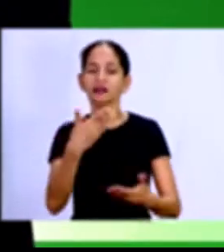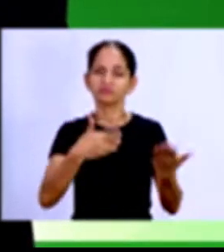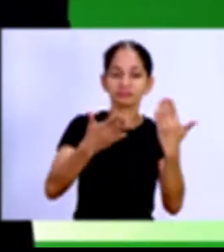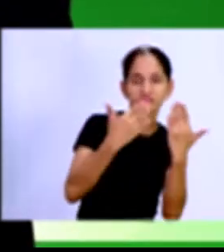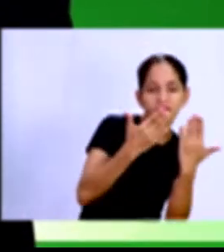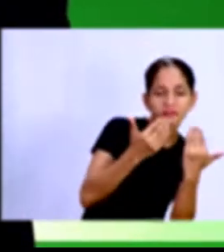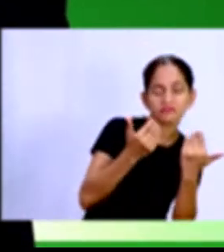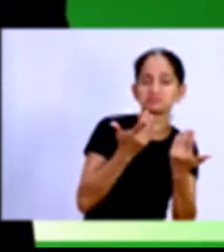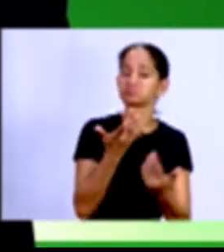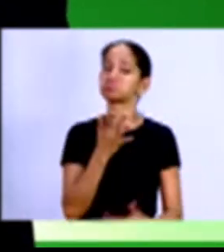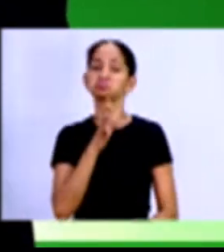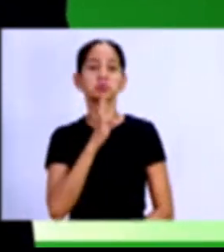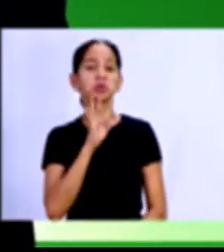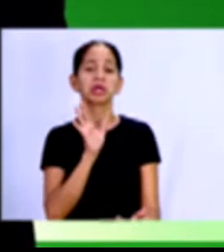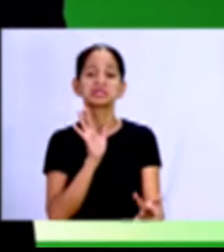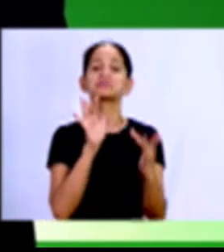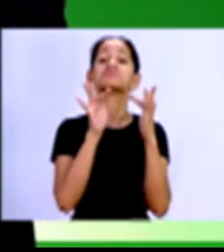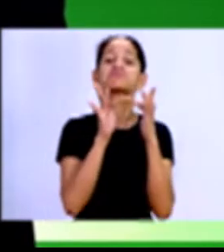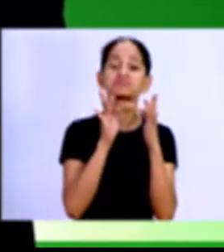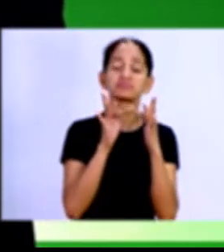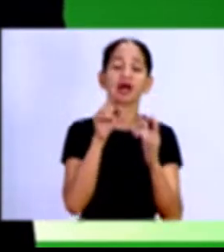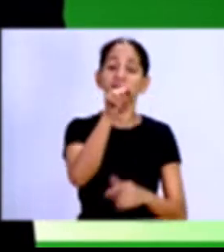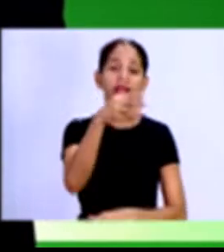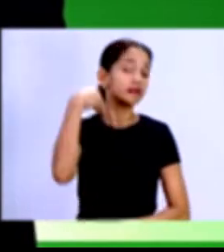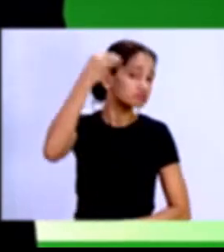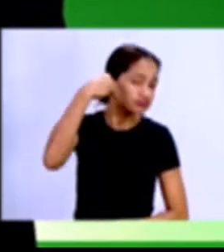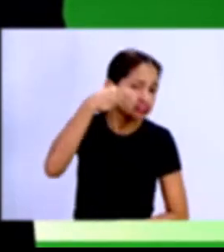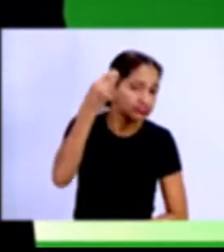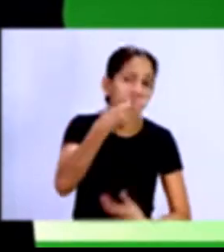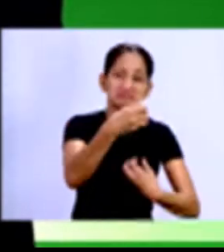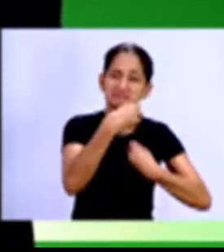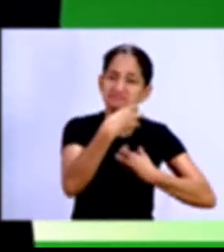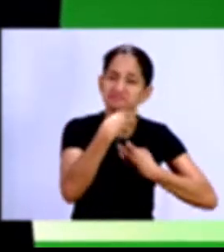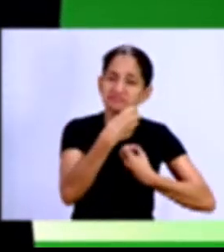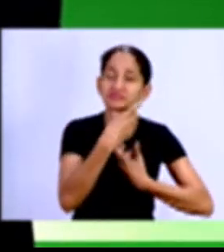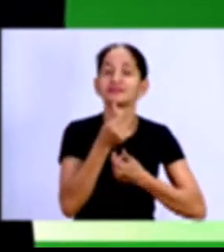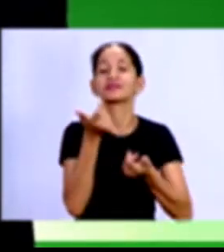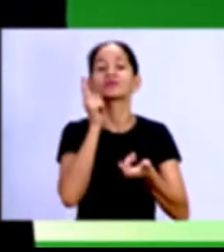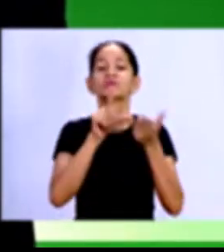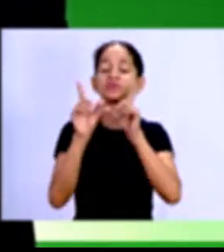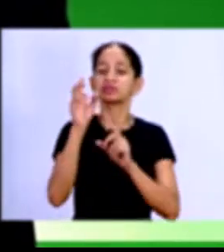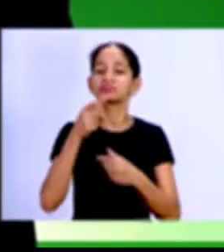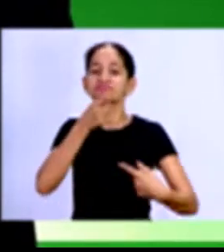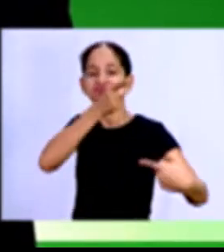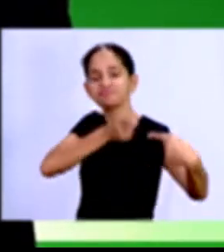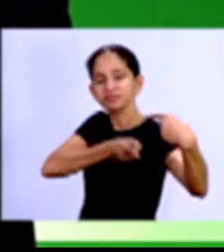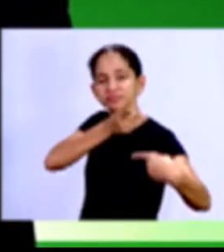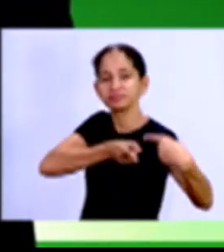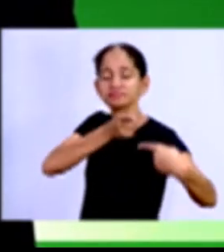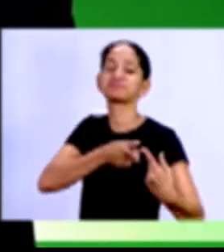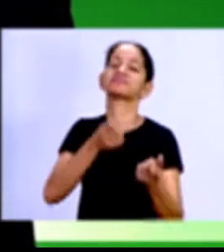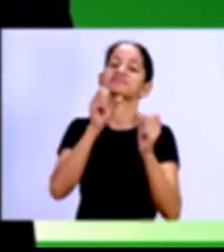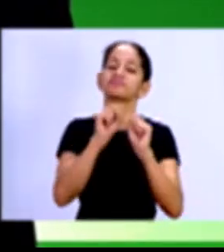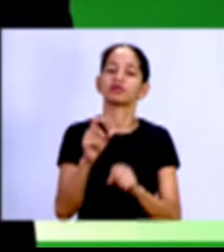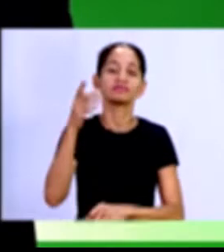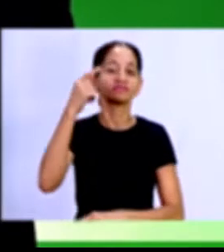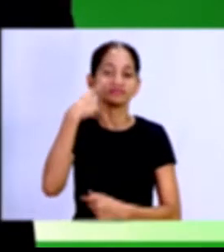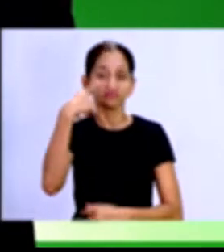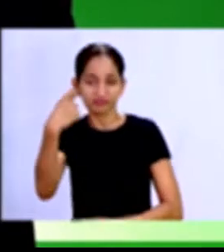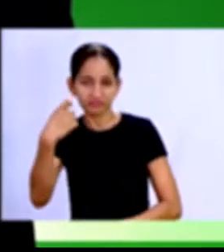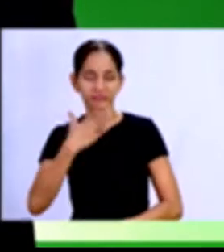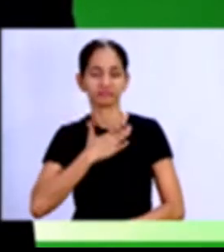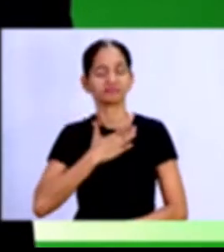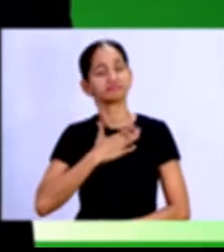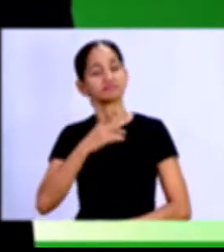com pessoas que você não conhece, mas que têm uma experiência, uma vivência diferente, e a partir daí você consegue discutir assuntos do seu interesse.